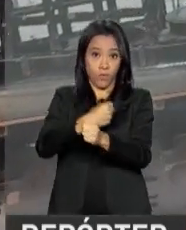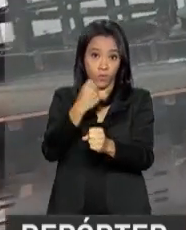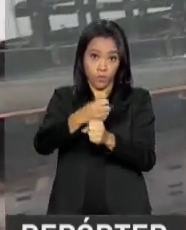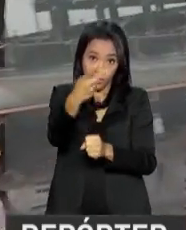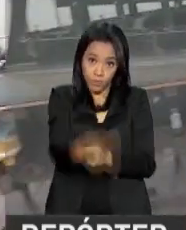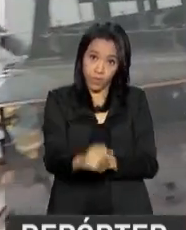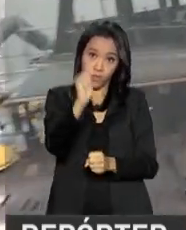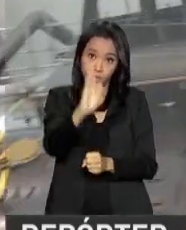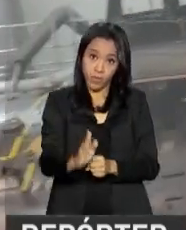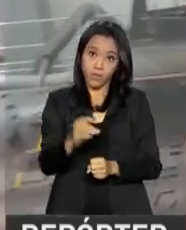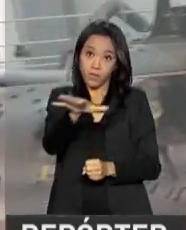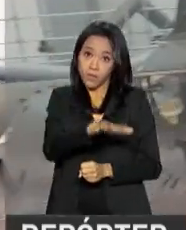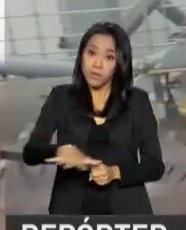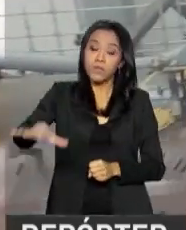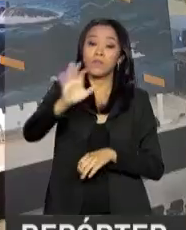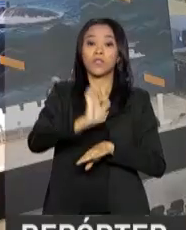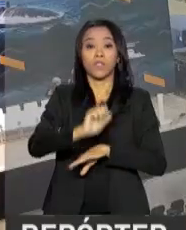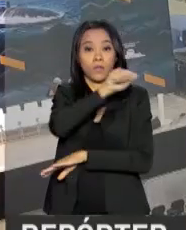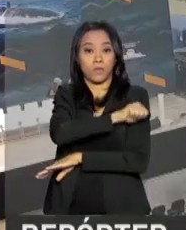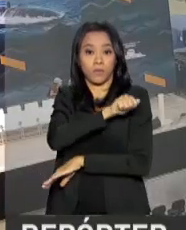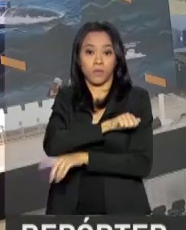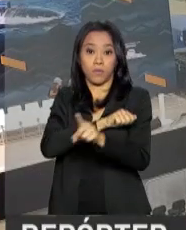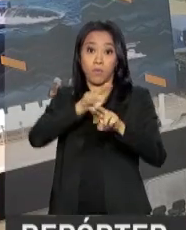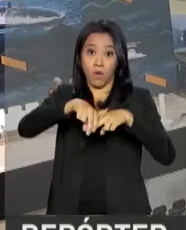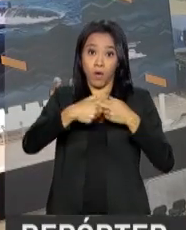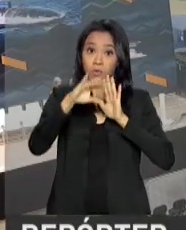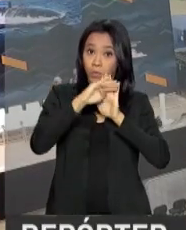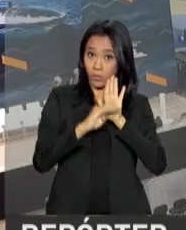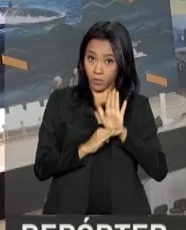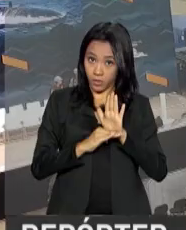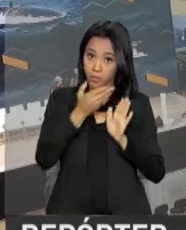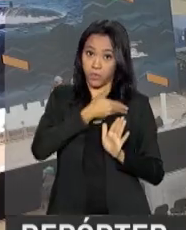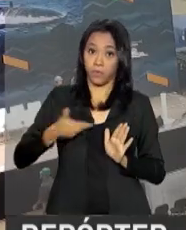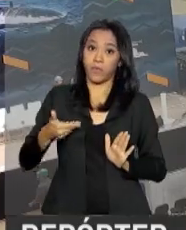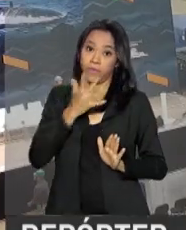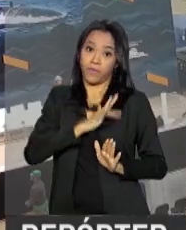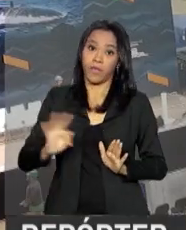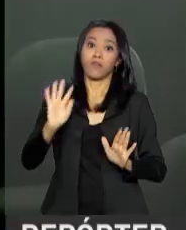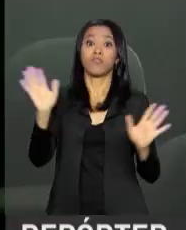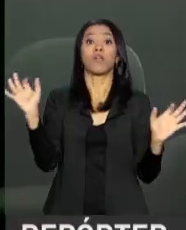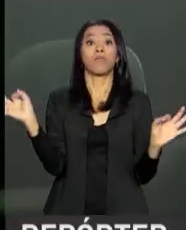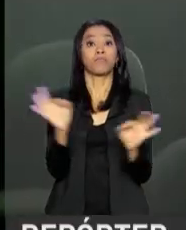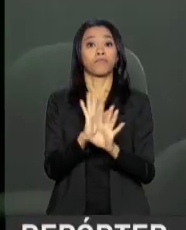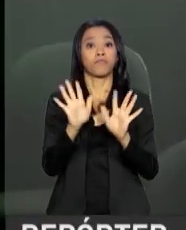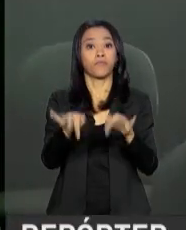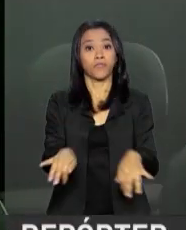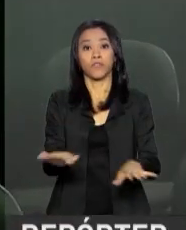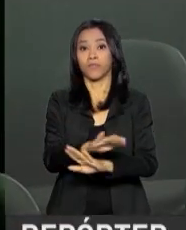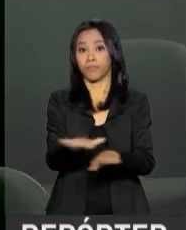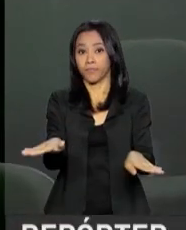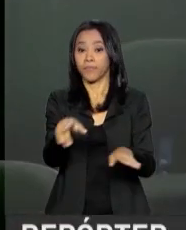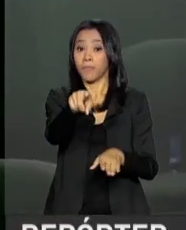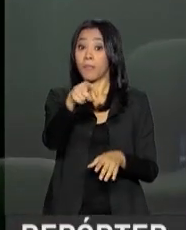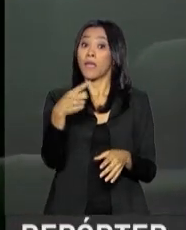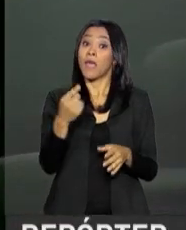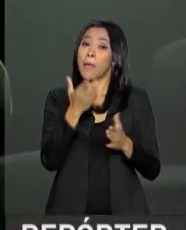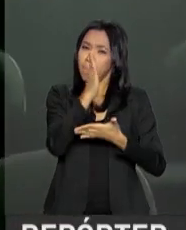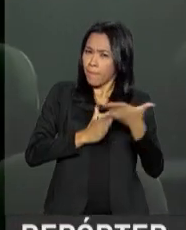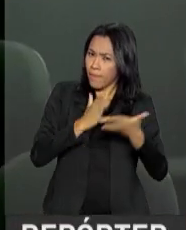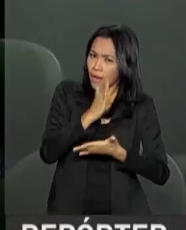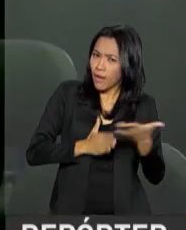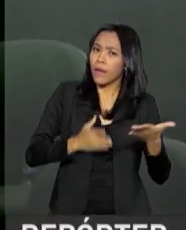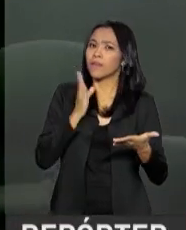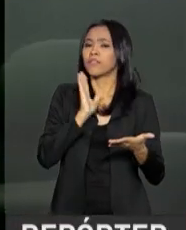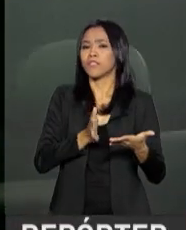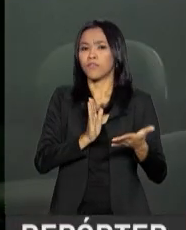pelo Programa de Desenvolvimento de Submarinos, o PROSUB, entrou na fase final. O submarino foi construído em partes chamadas